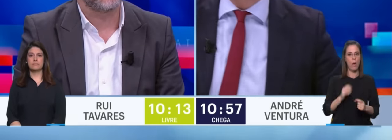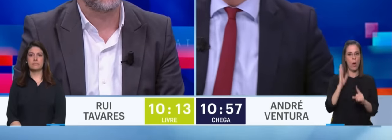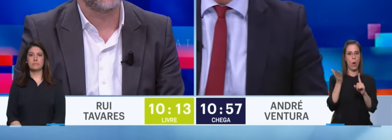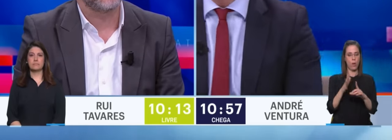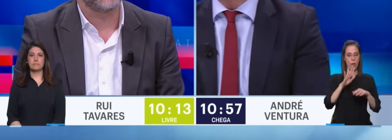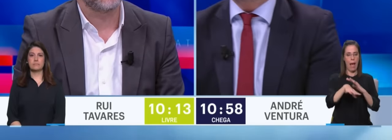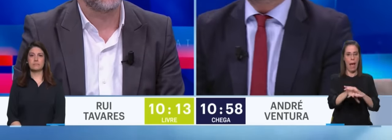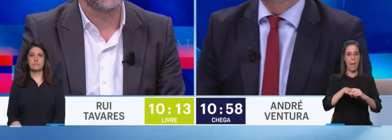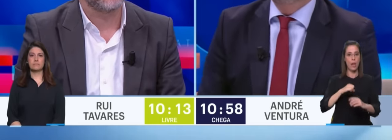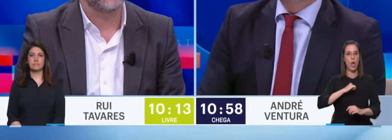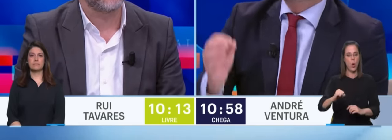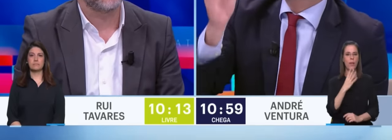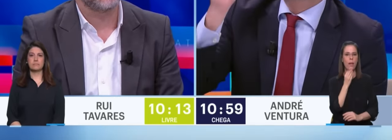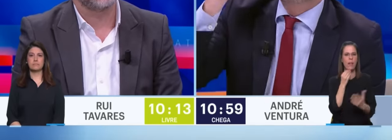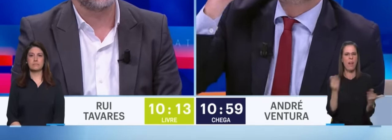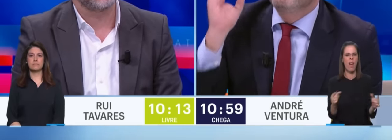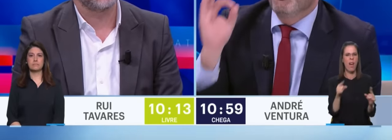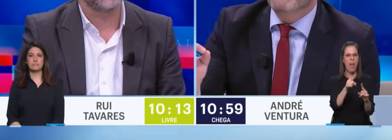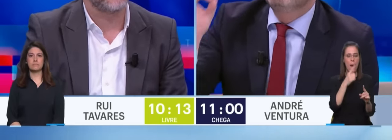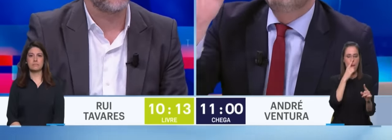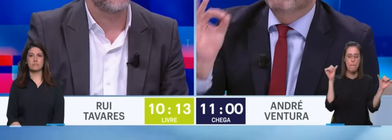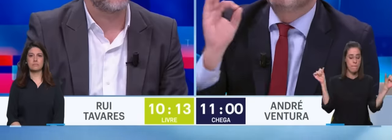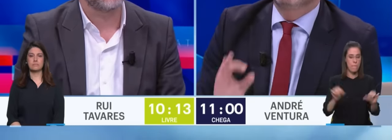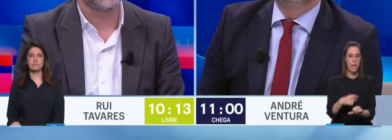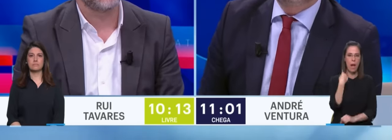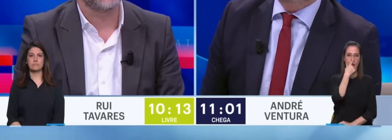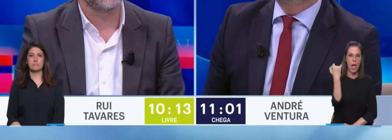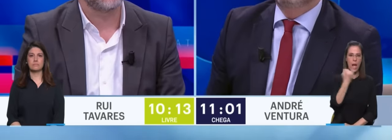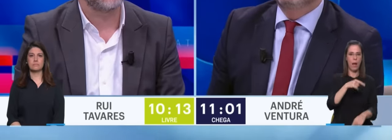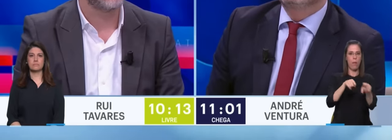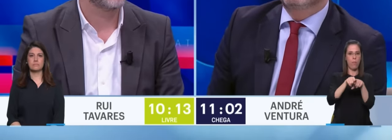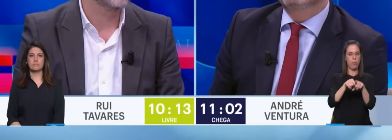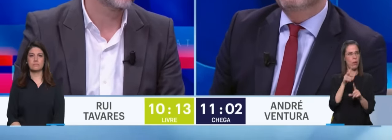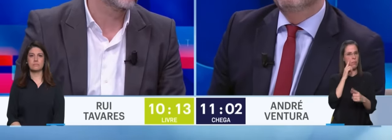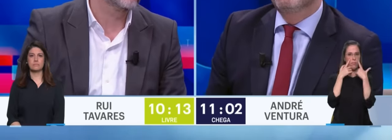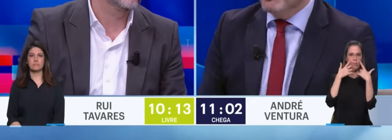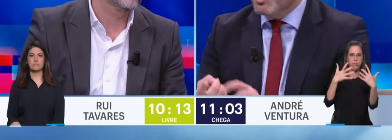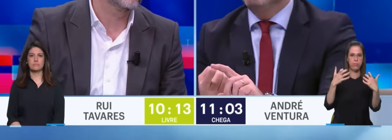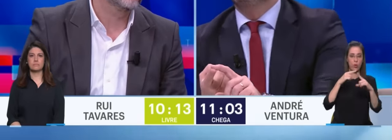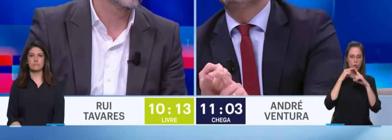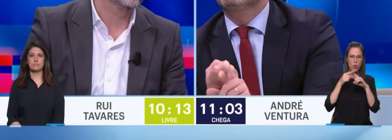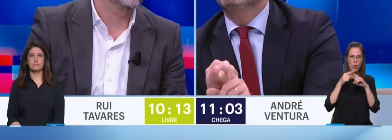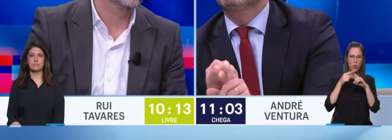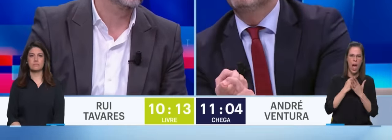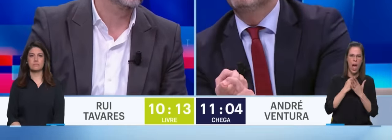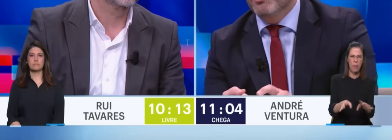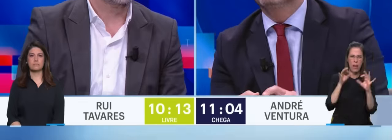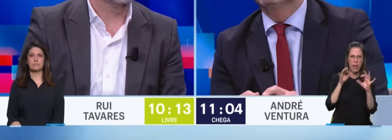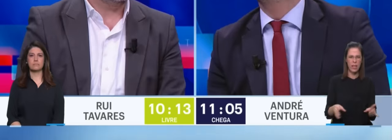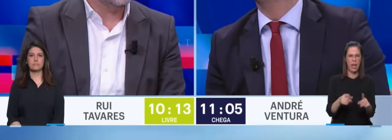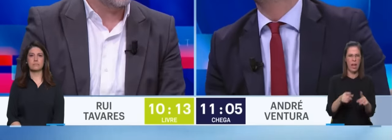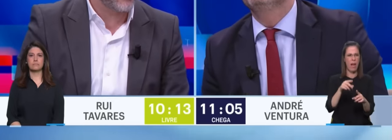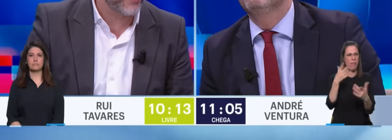amas pelos ataques contra Israel vocês são a pior hipocrisia que a política já já já gerou vocês apoiam regimes como O Nicolás